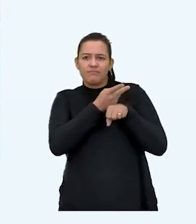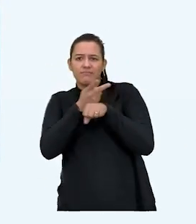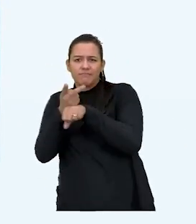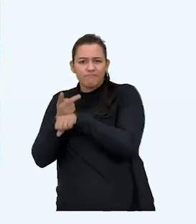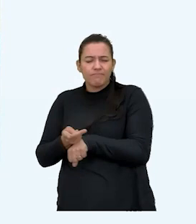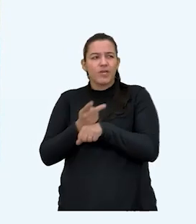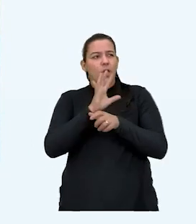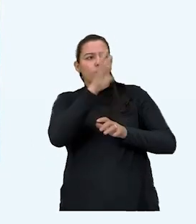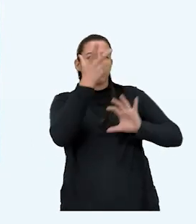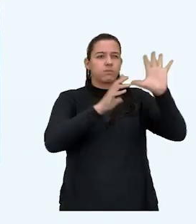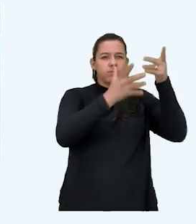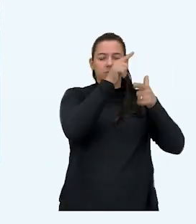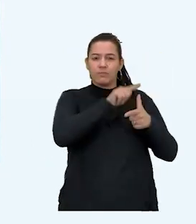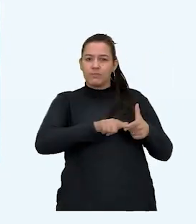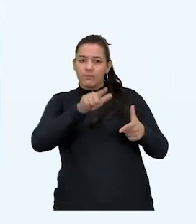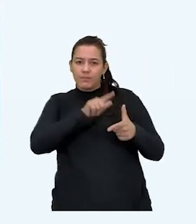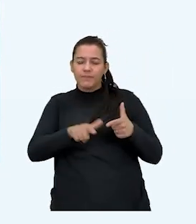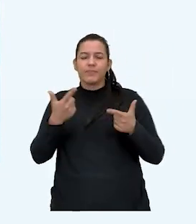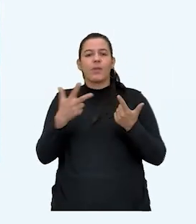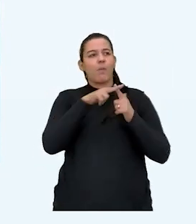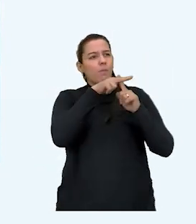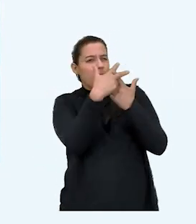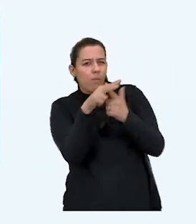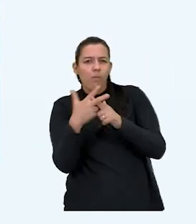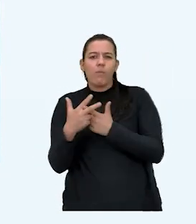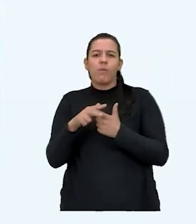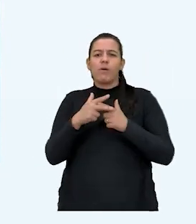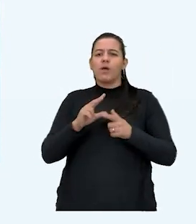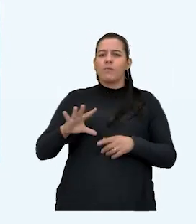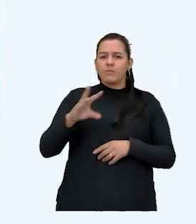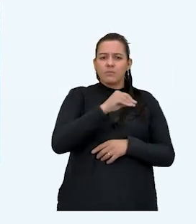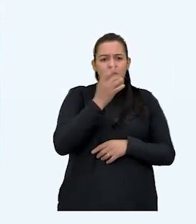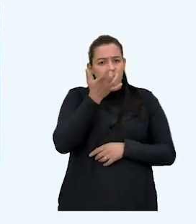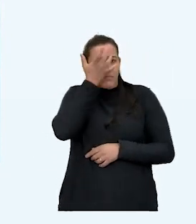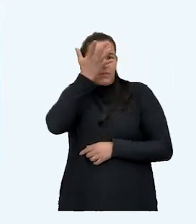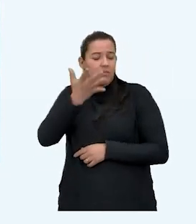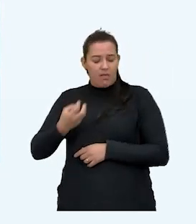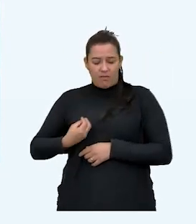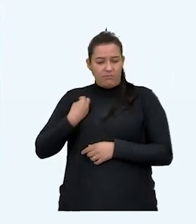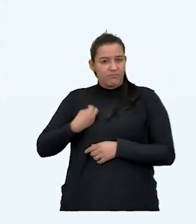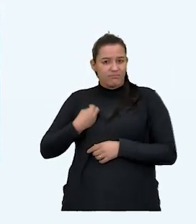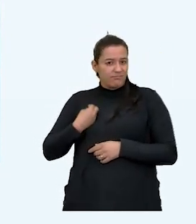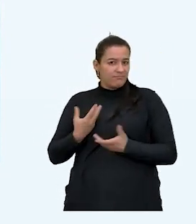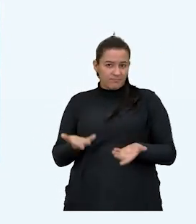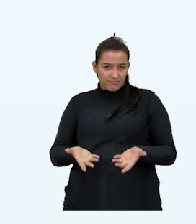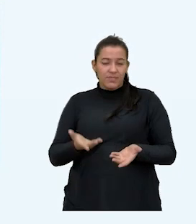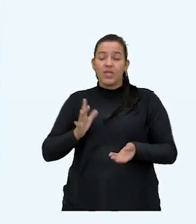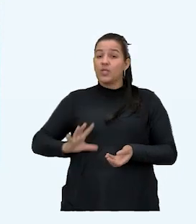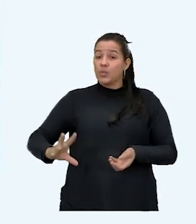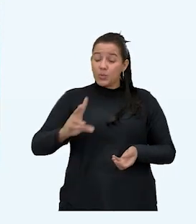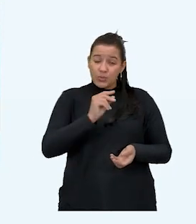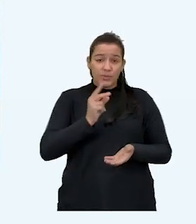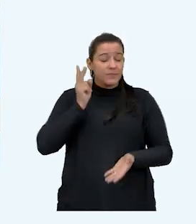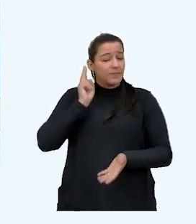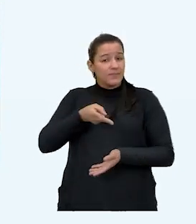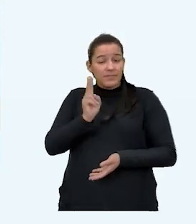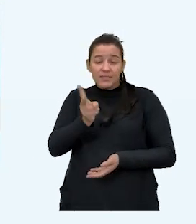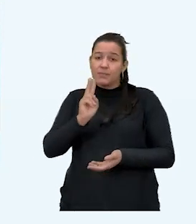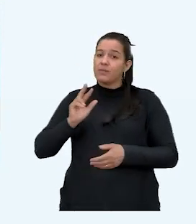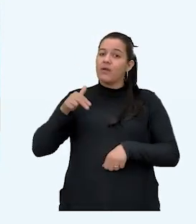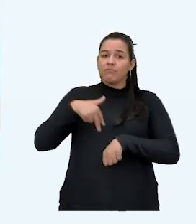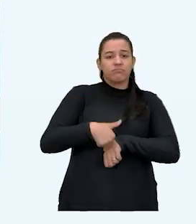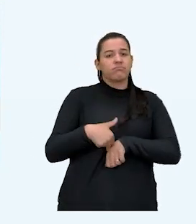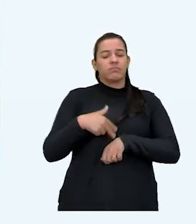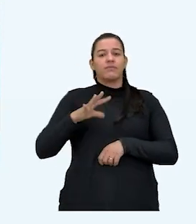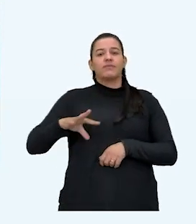solucionar problemas, desenvolver ferramentas para facilitar a sua vida. Então é algo que sempre está presente, estará